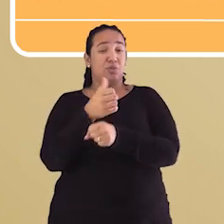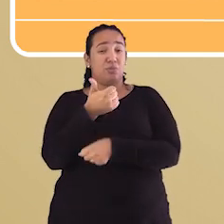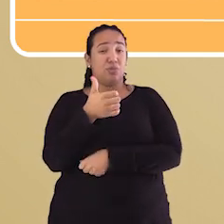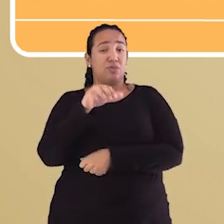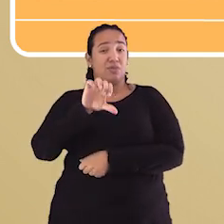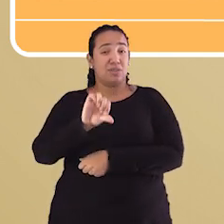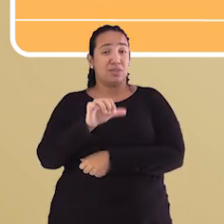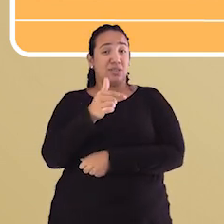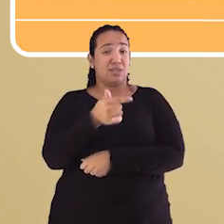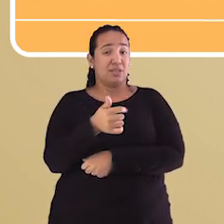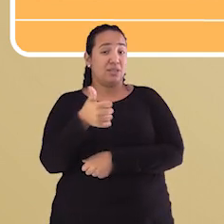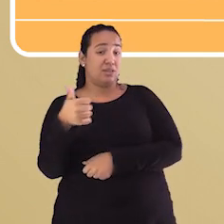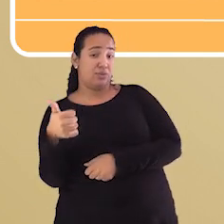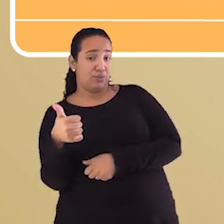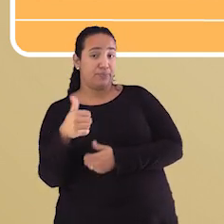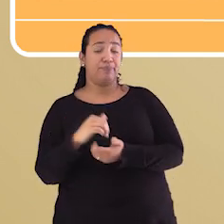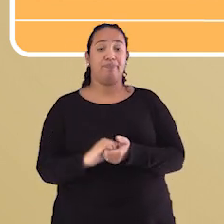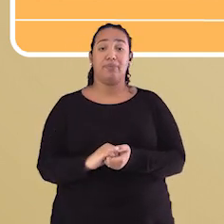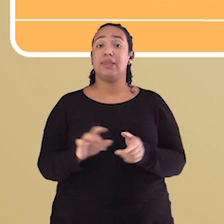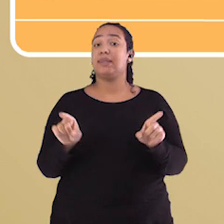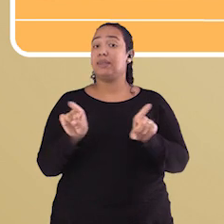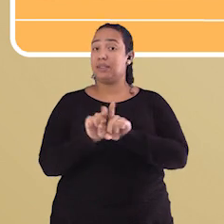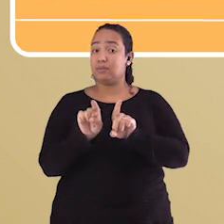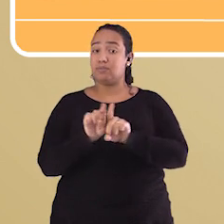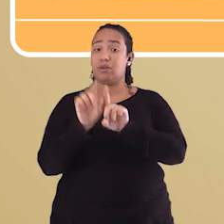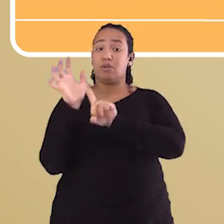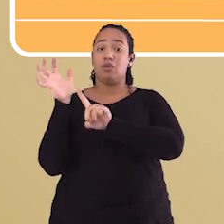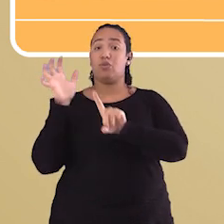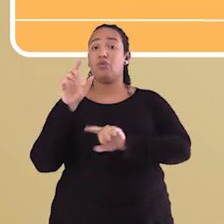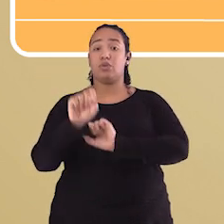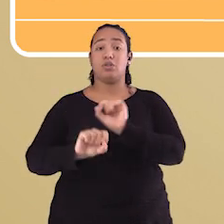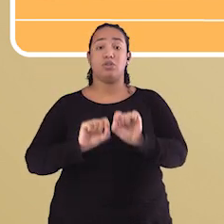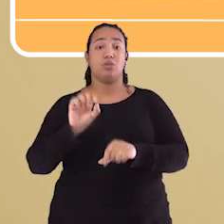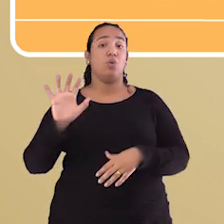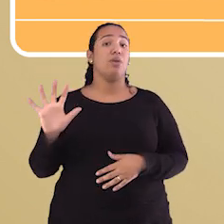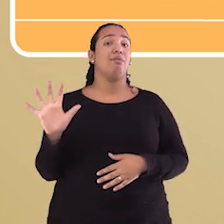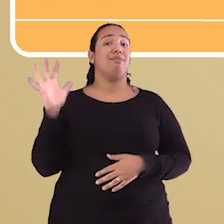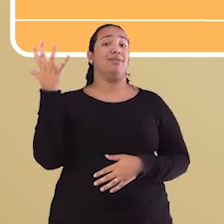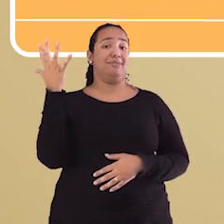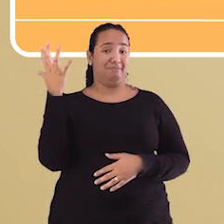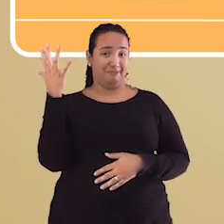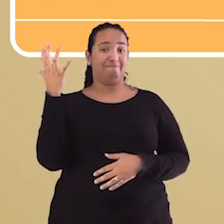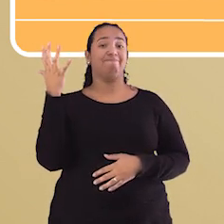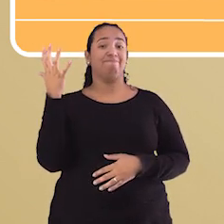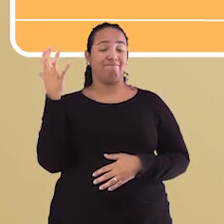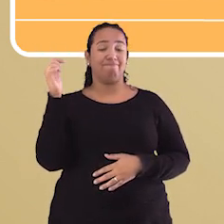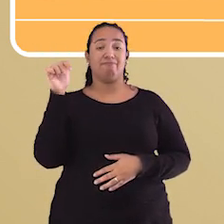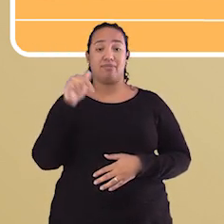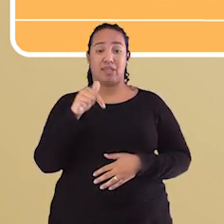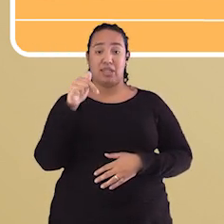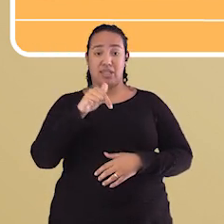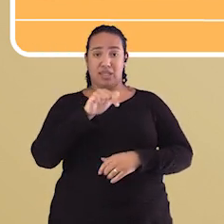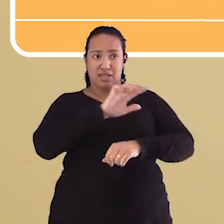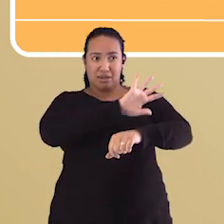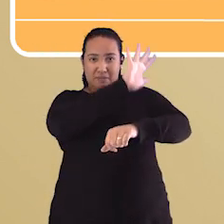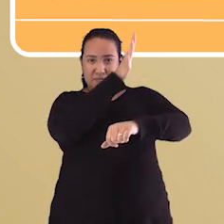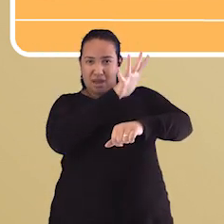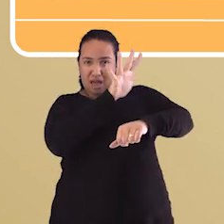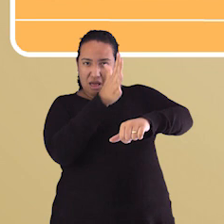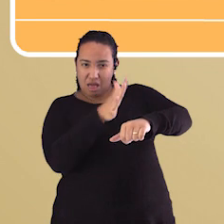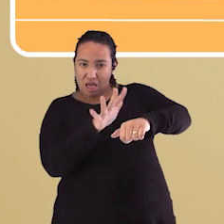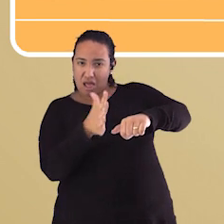Um outro impacto será sobre o clima. O degelo das geleiras no polo está desacelerando as